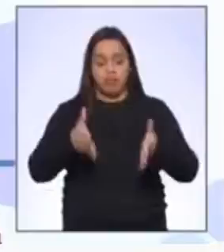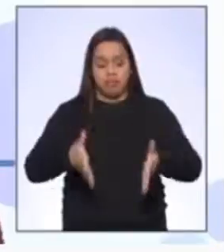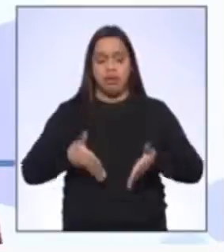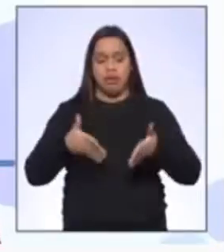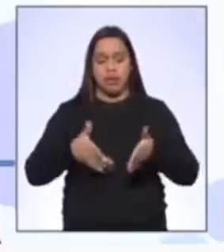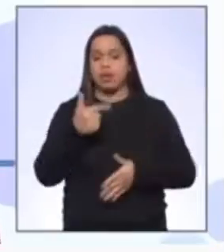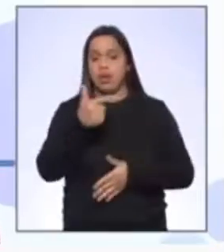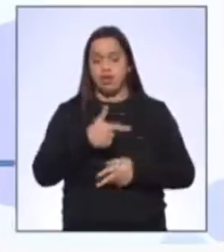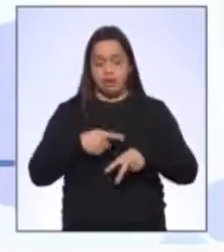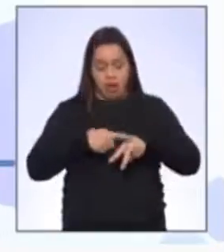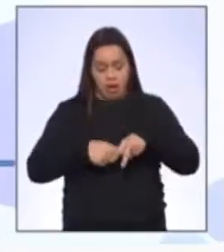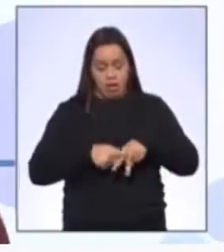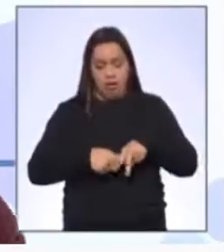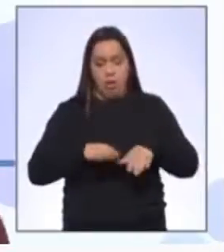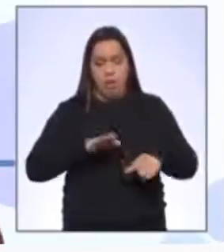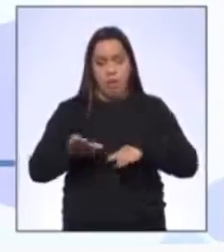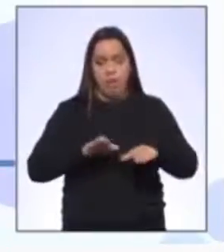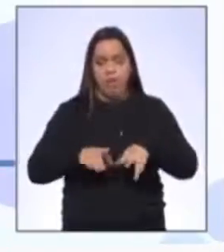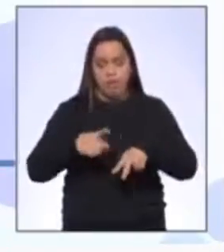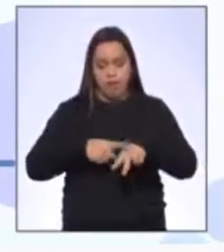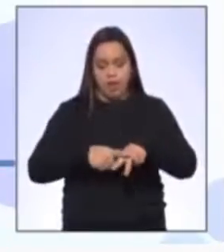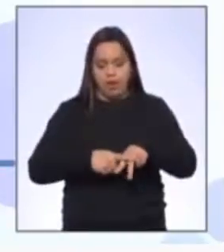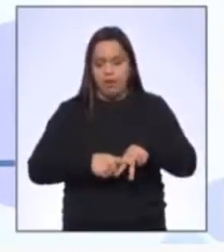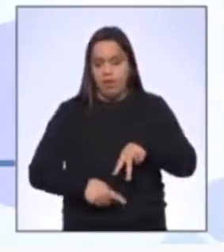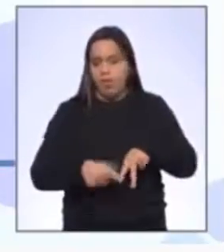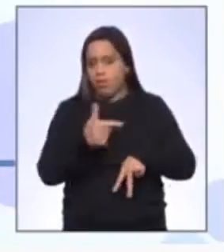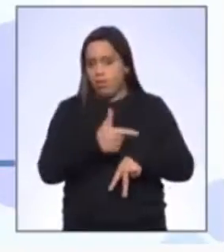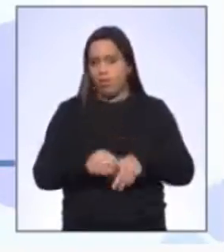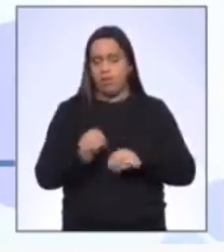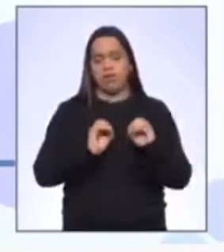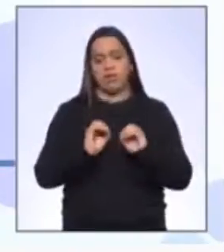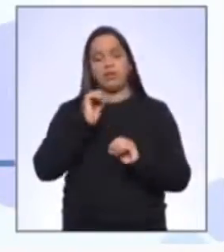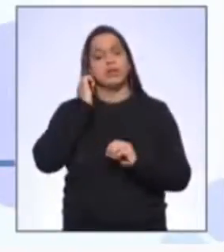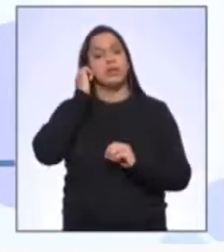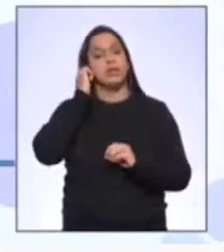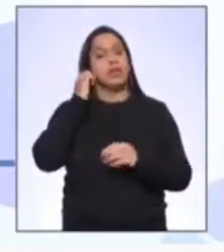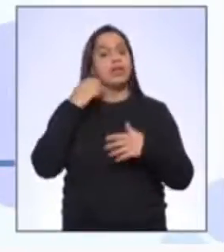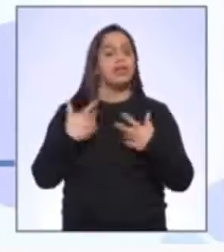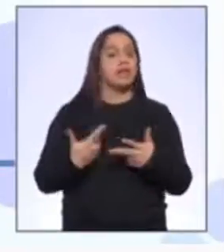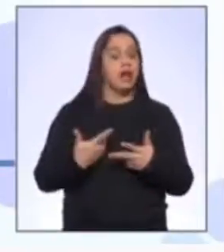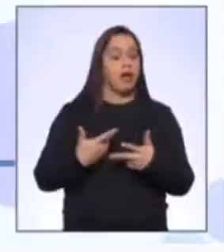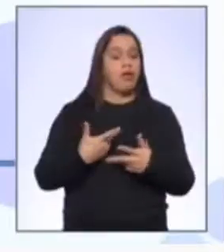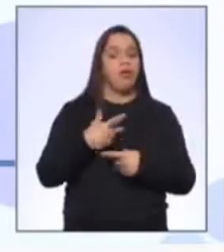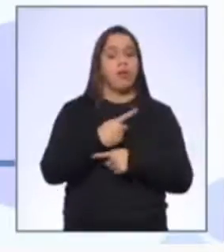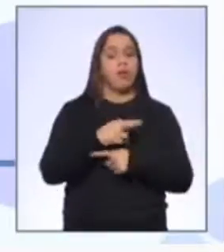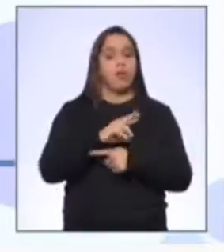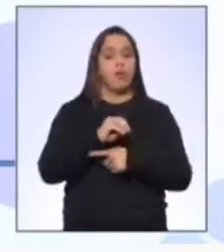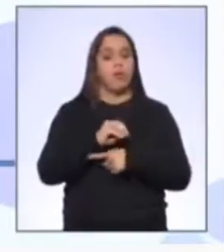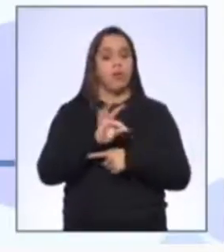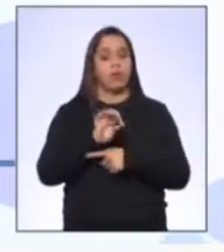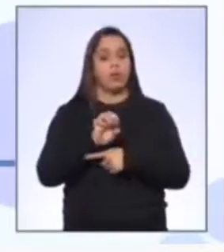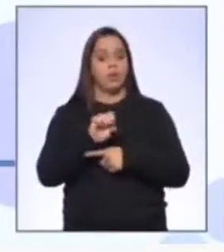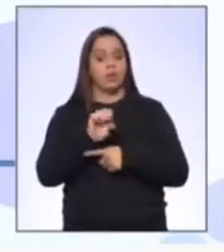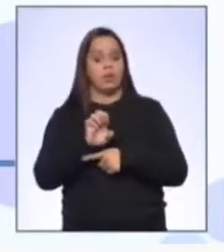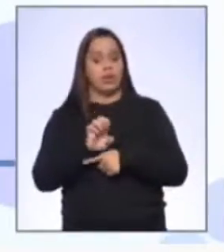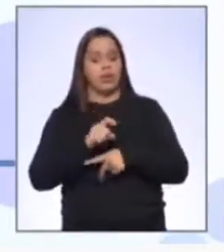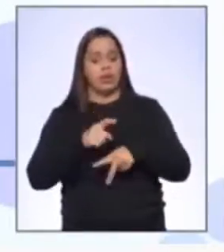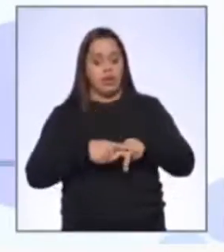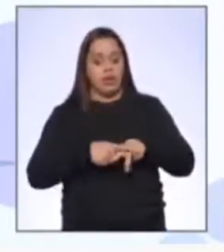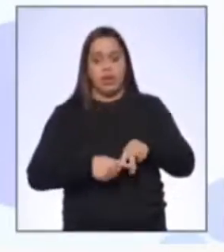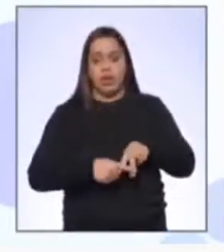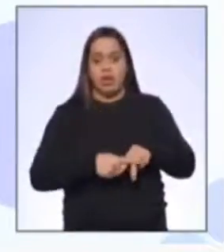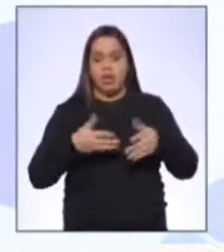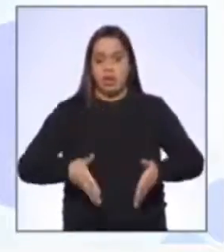mobilidade ao movimentação do quadril para baixo então prótese e cadeiras de rodas vamos ver algumas fotos eu acho